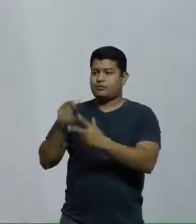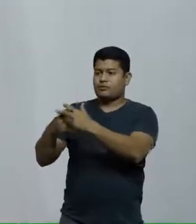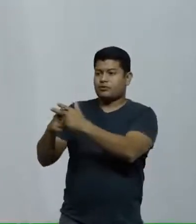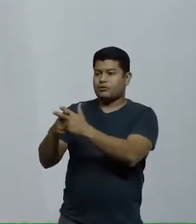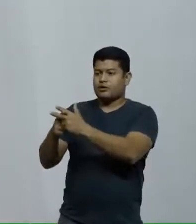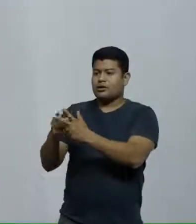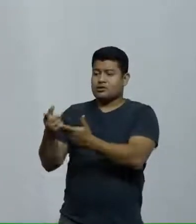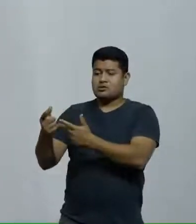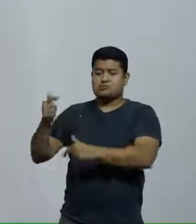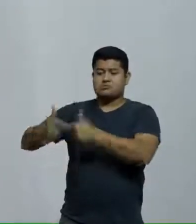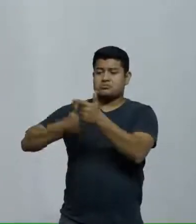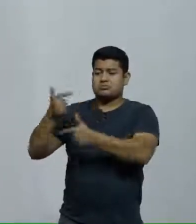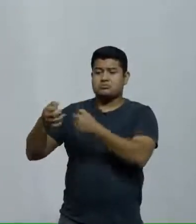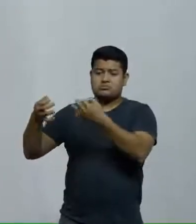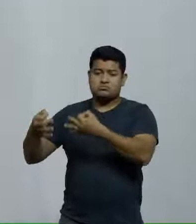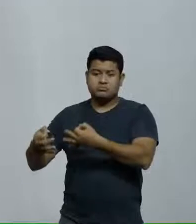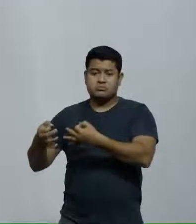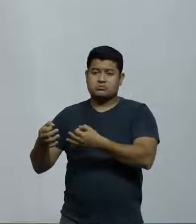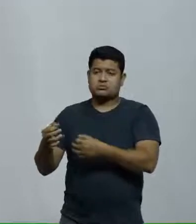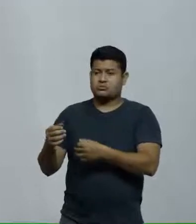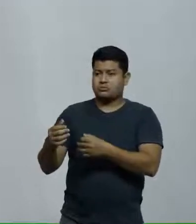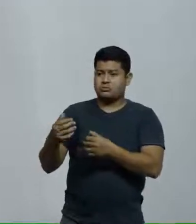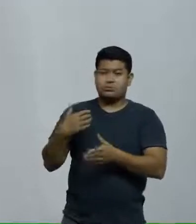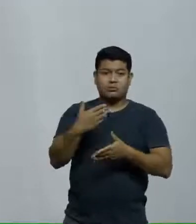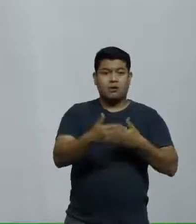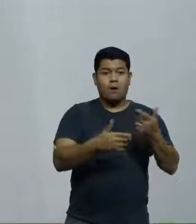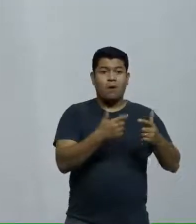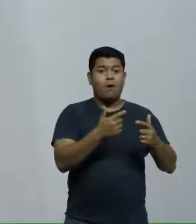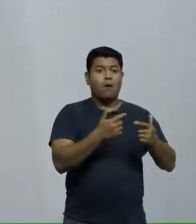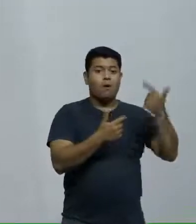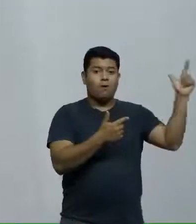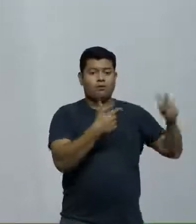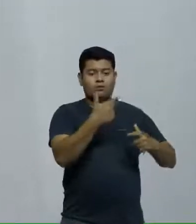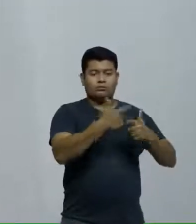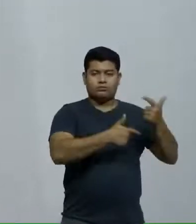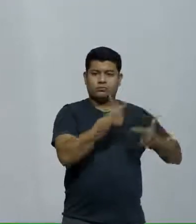fazer... Não, é um padrão. Tá? Então, uma vez por ano